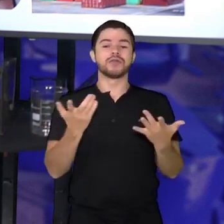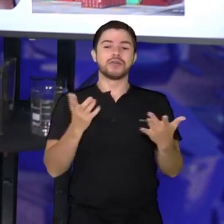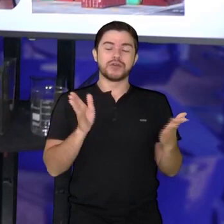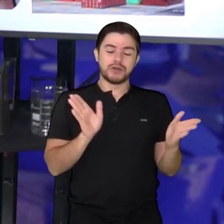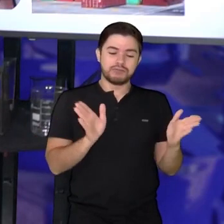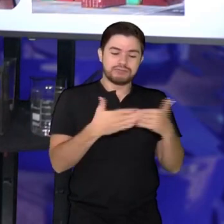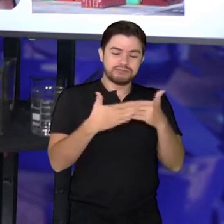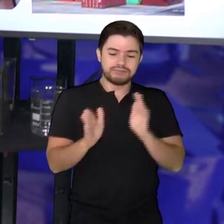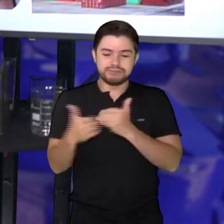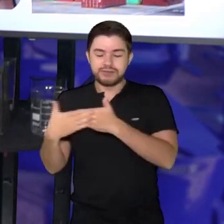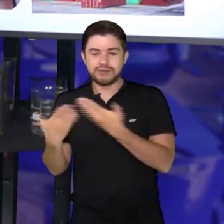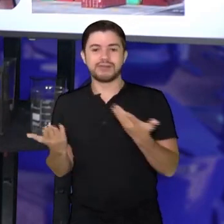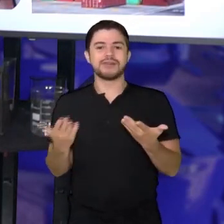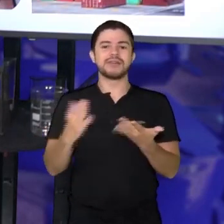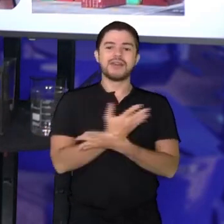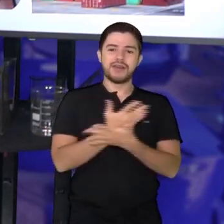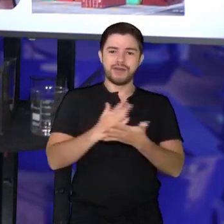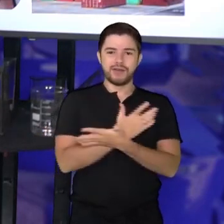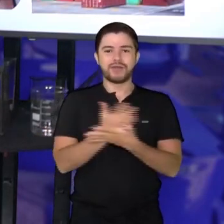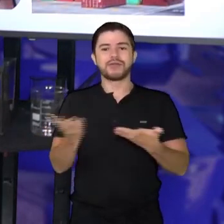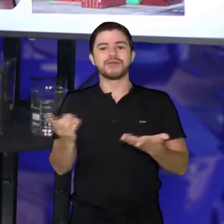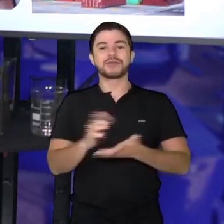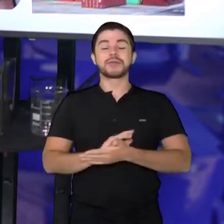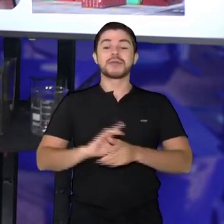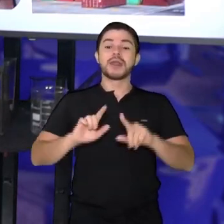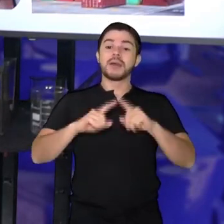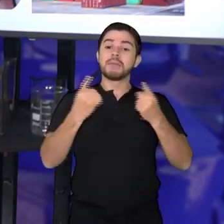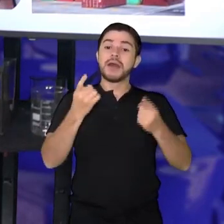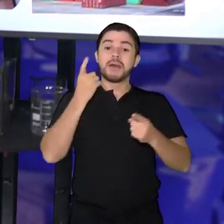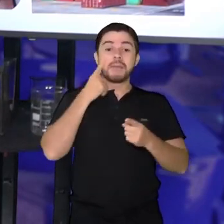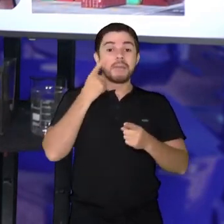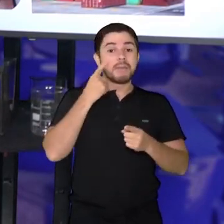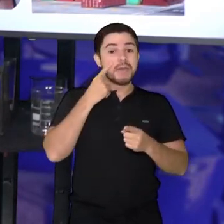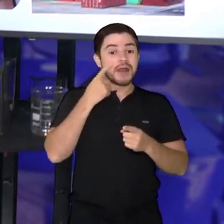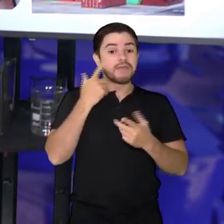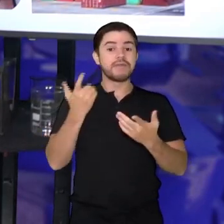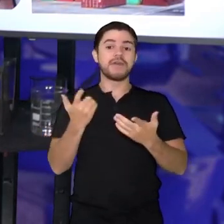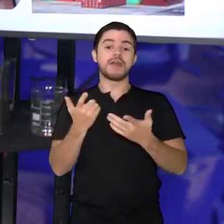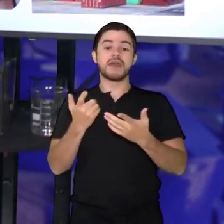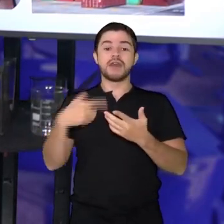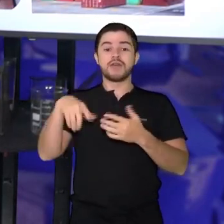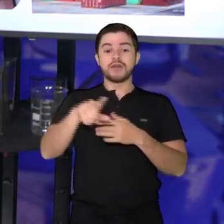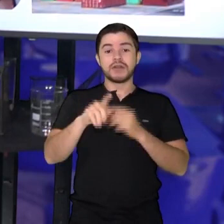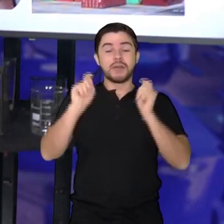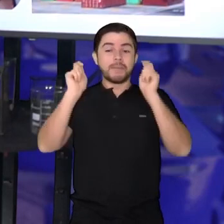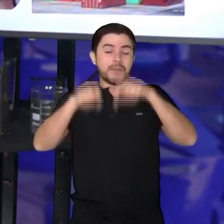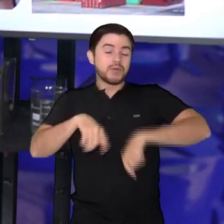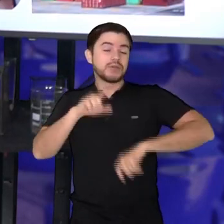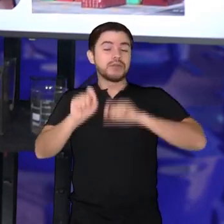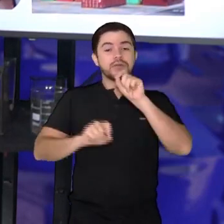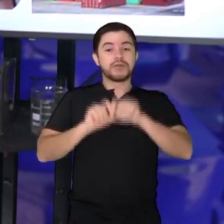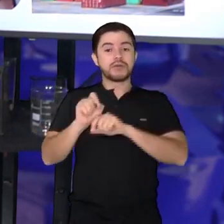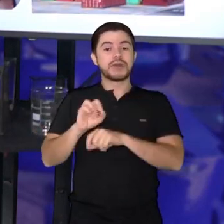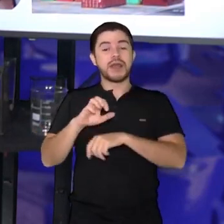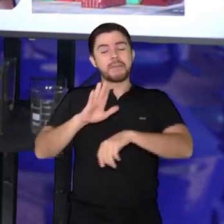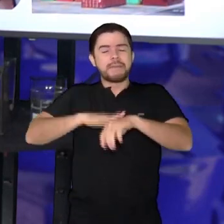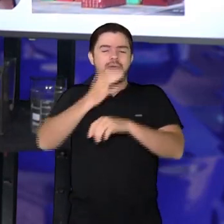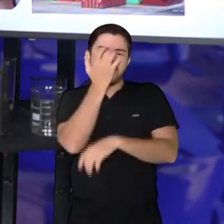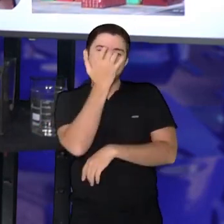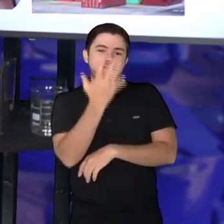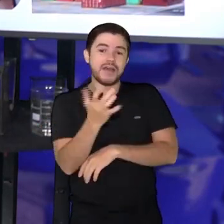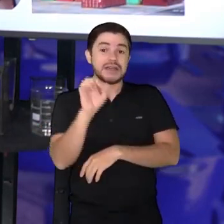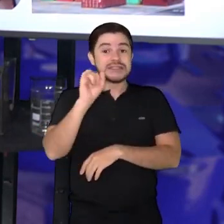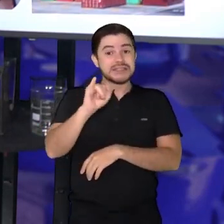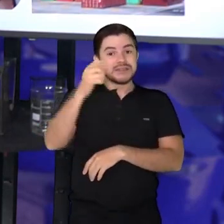fazer um preenchimento total. Mas, dependendo da estratégia que vocês utilizarem, a gente vai ver mais para frente que fica um pouquinho mais fácil